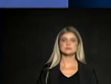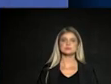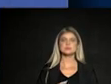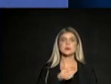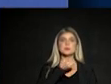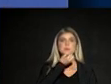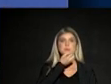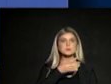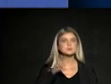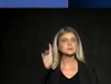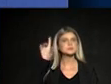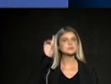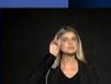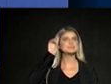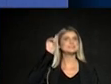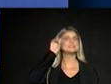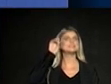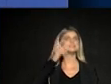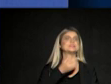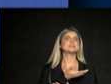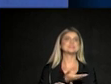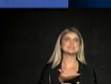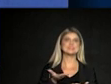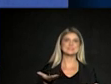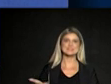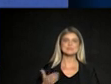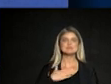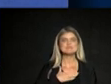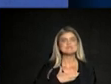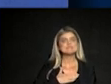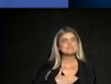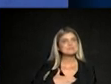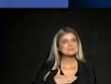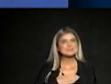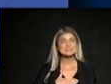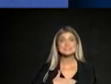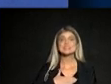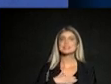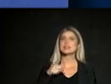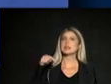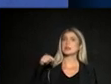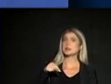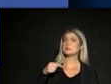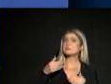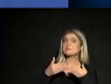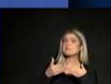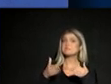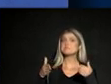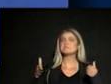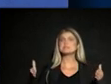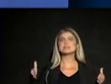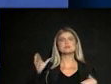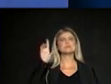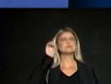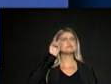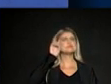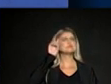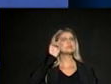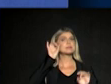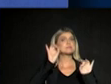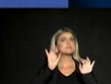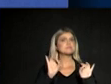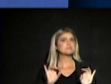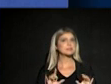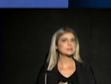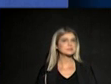Bom dia a todos. Prazer estar aqui abrindo mais um Macro Day com